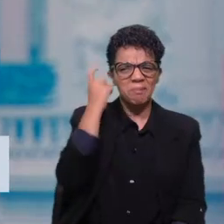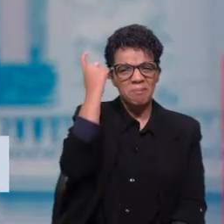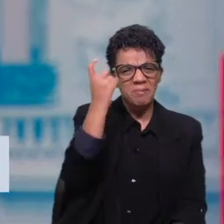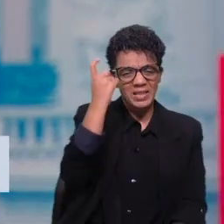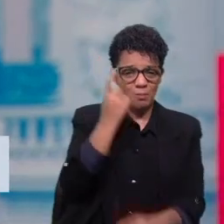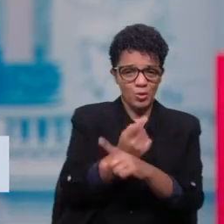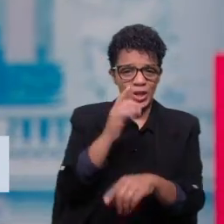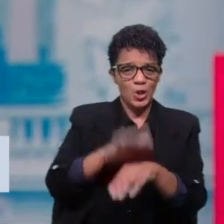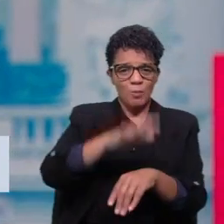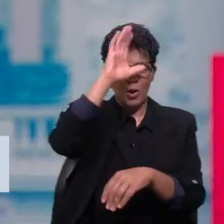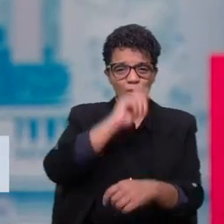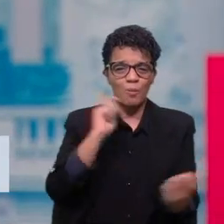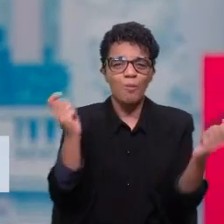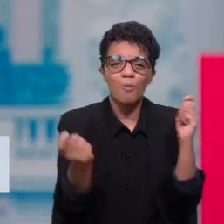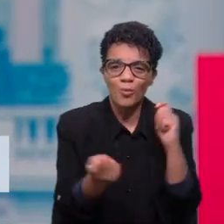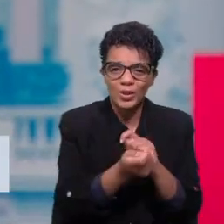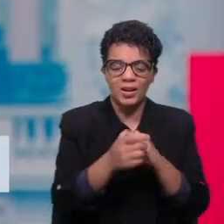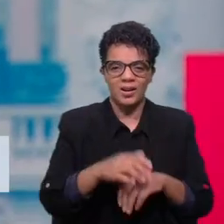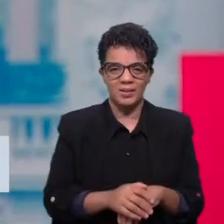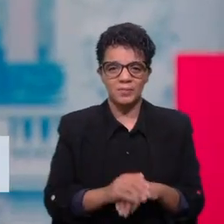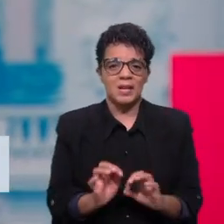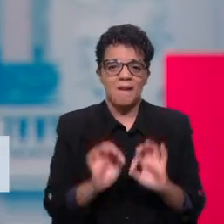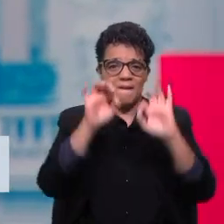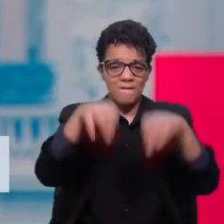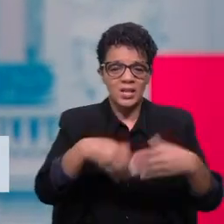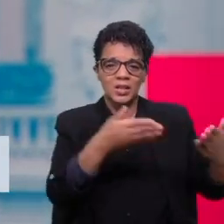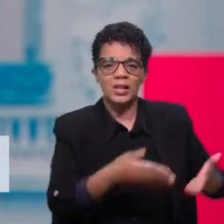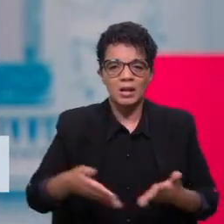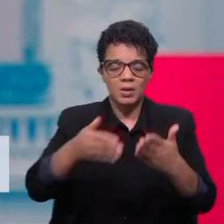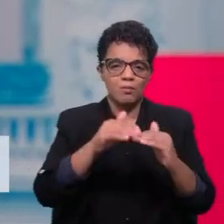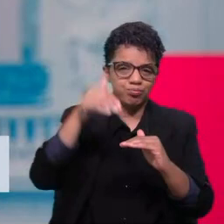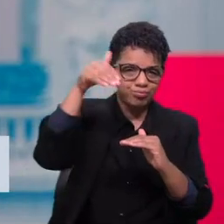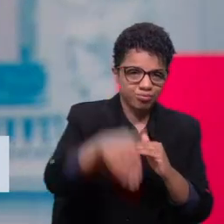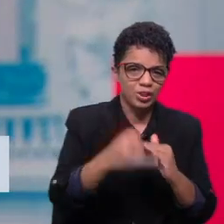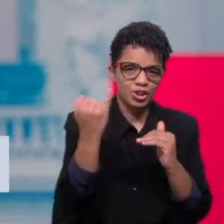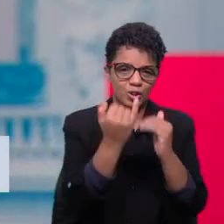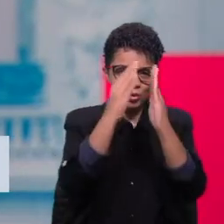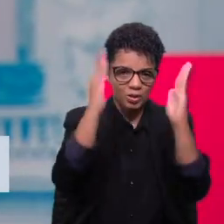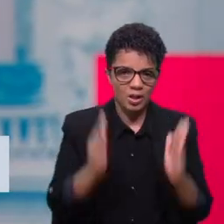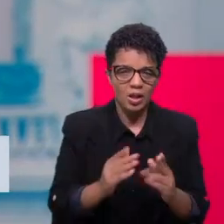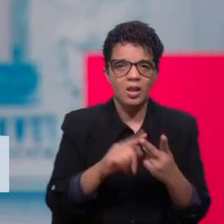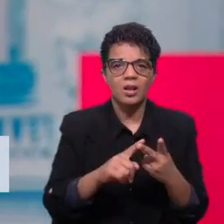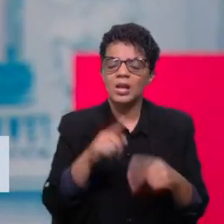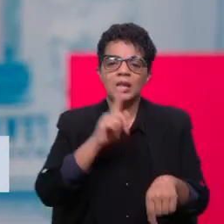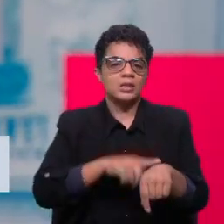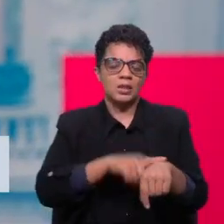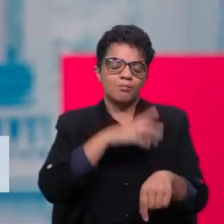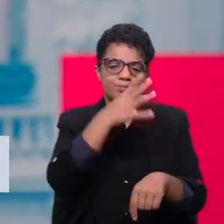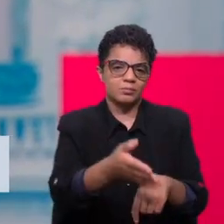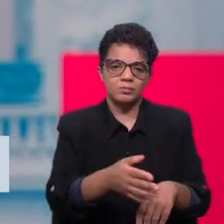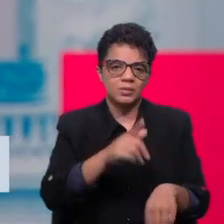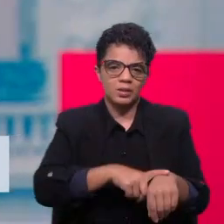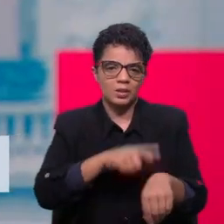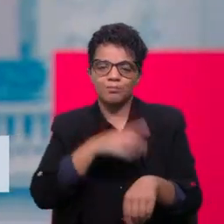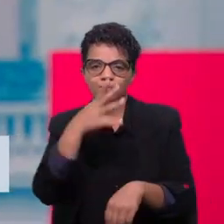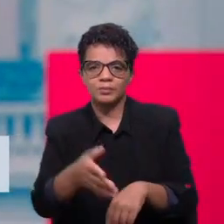para mudar de governo para acabarmos com este caminho de degradação institucional de degradação das condições de vida das pessoas